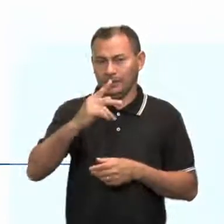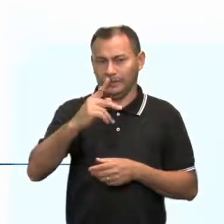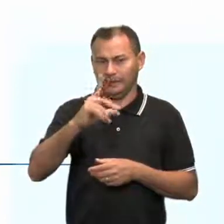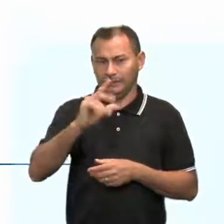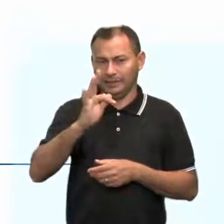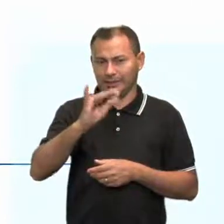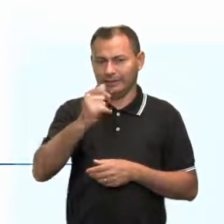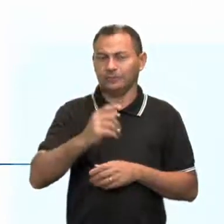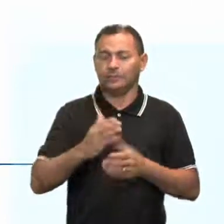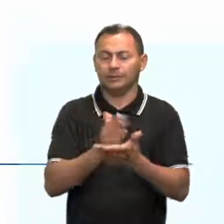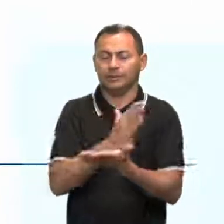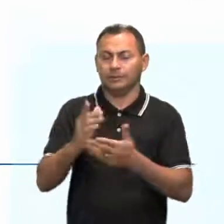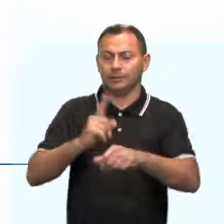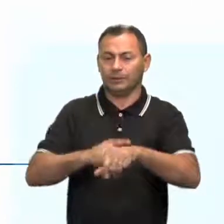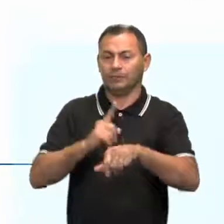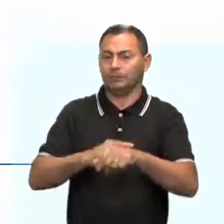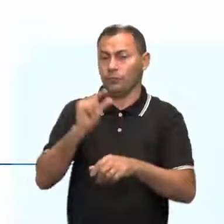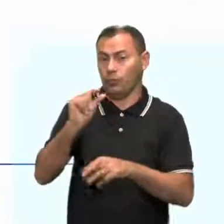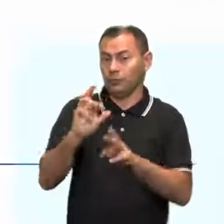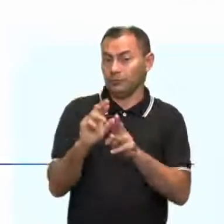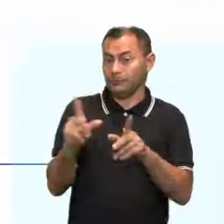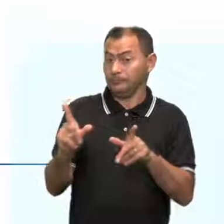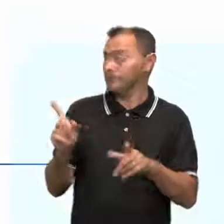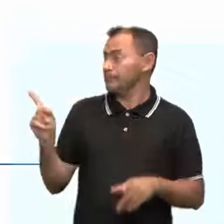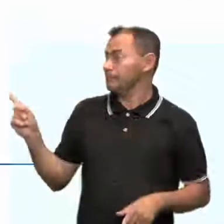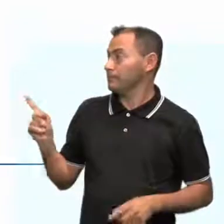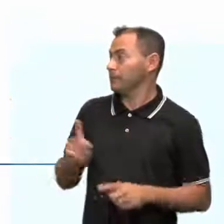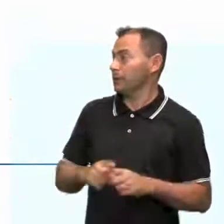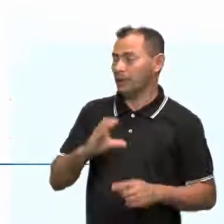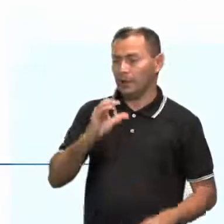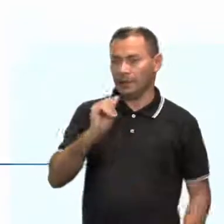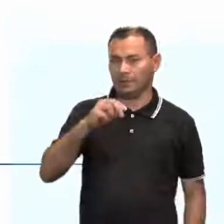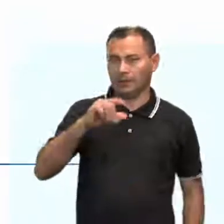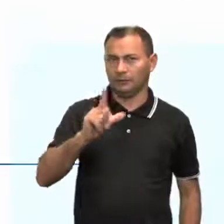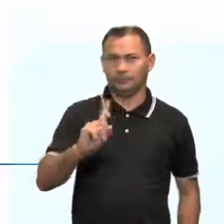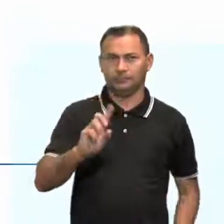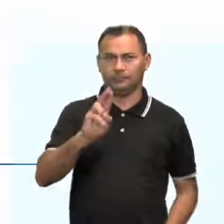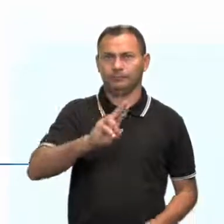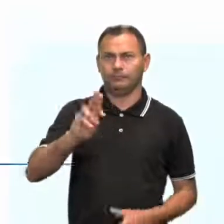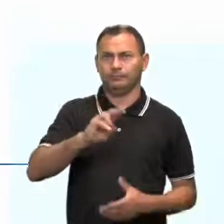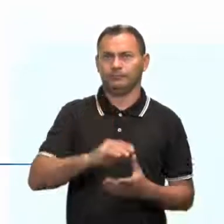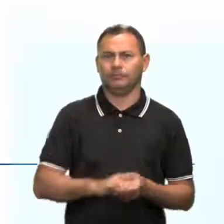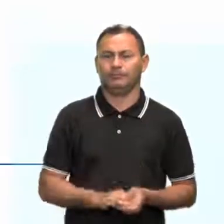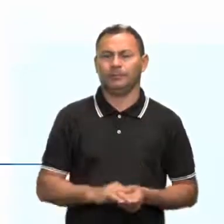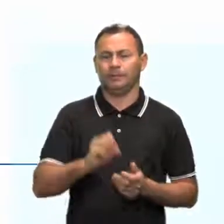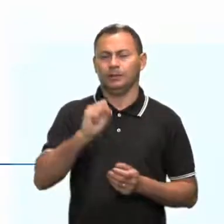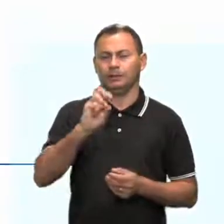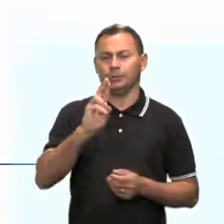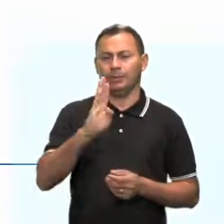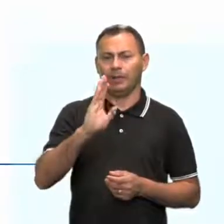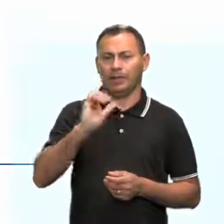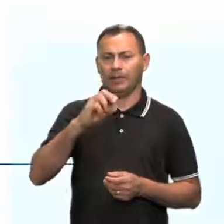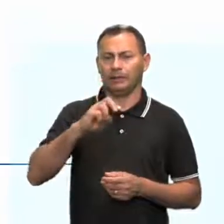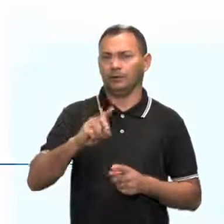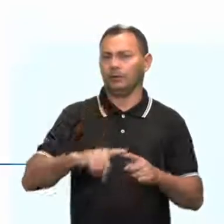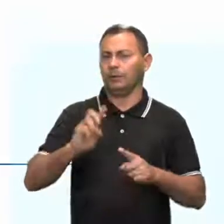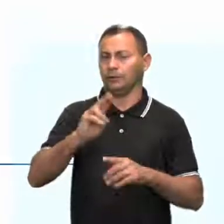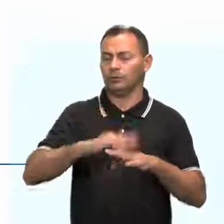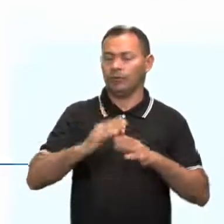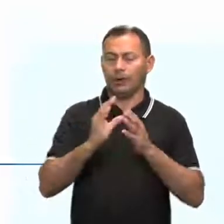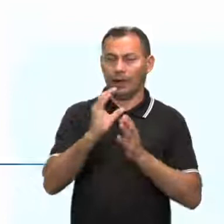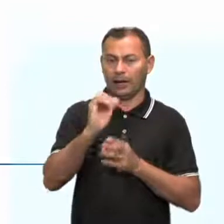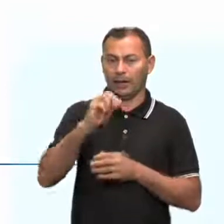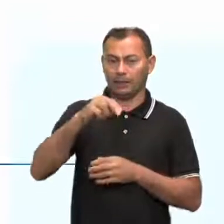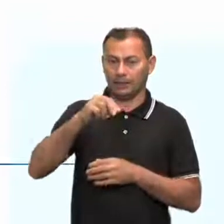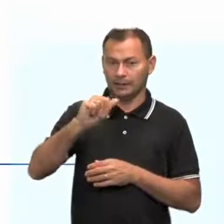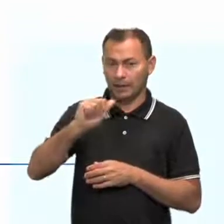divisão de tempo, é um pouco diferente, porque os canais, eles não utilizam, os subcanais, eles não utilizam mais o canal